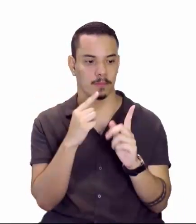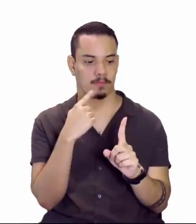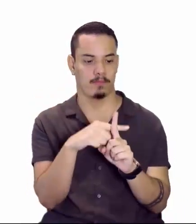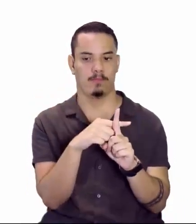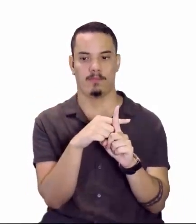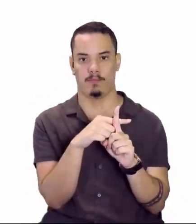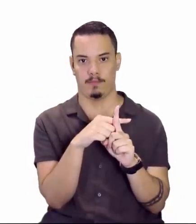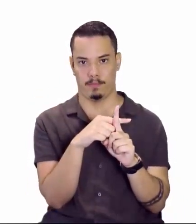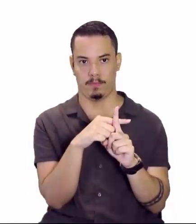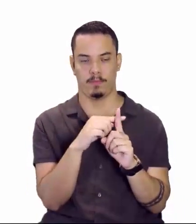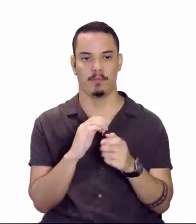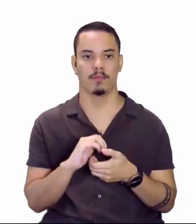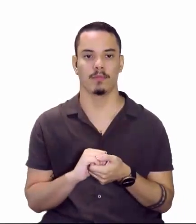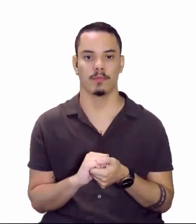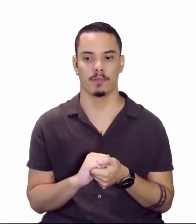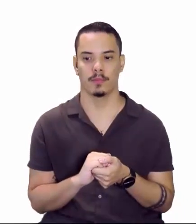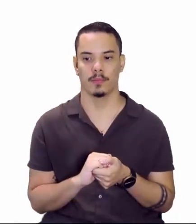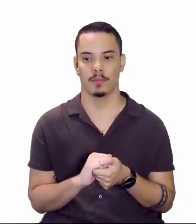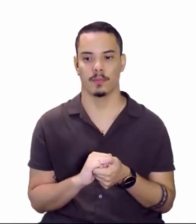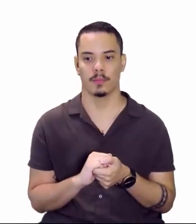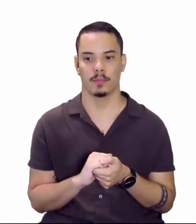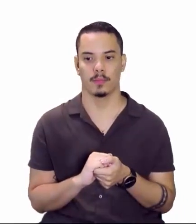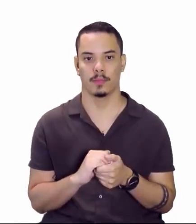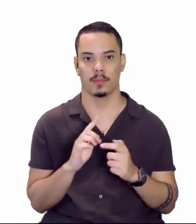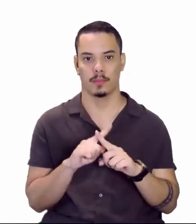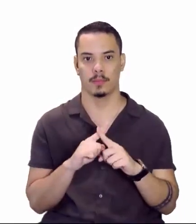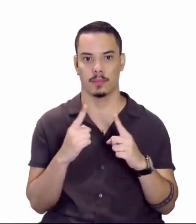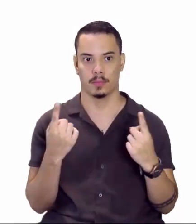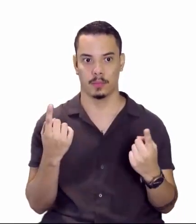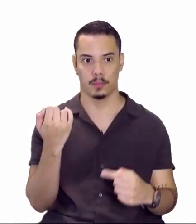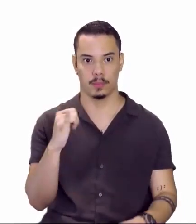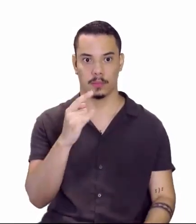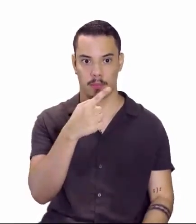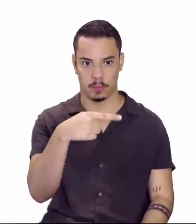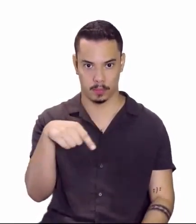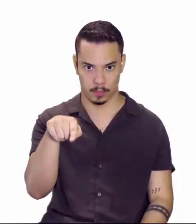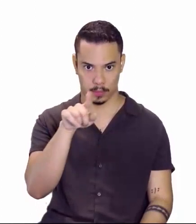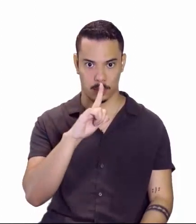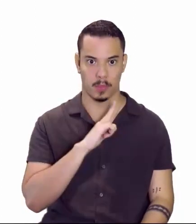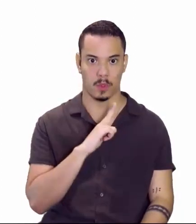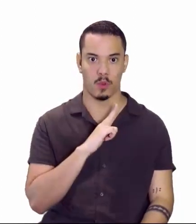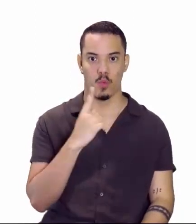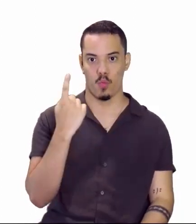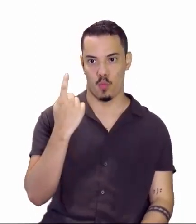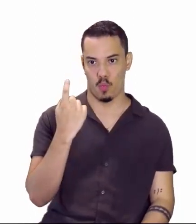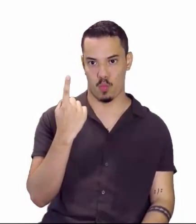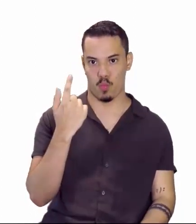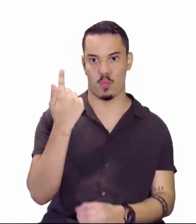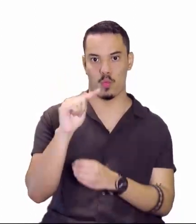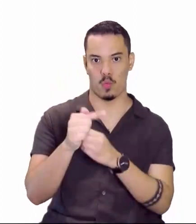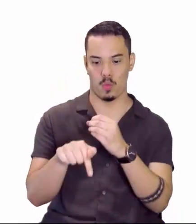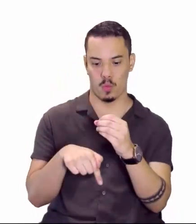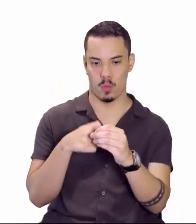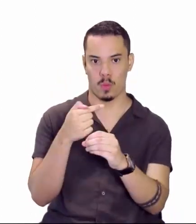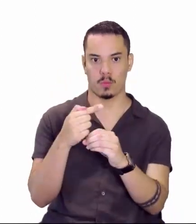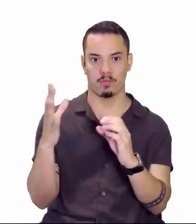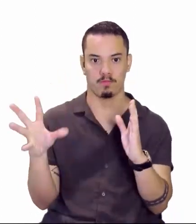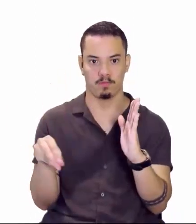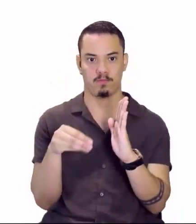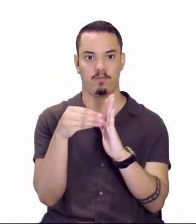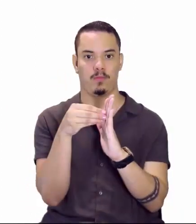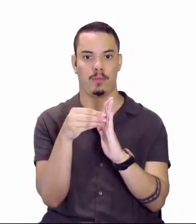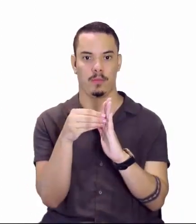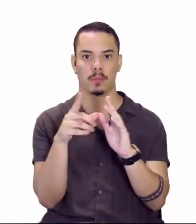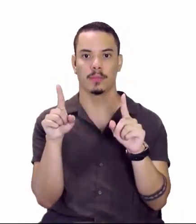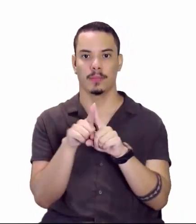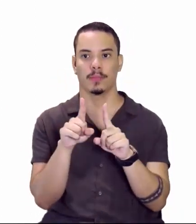positivamente. No entanto, se você agora tem um átomo que ganhou elétrons, esse átomo